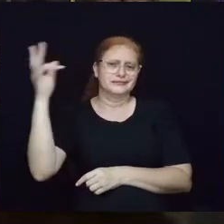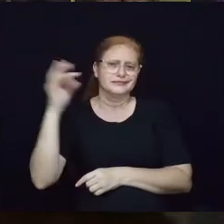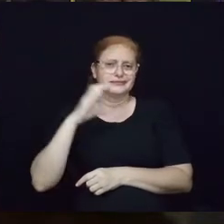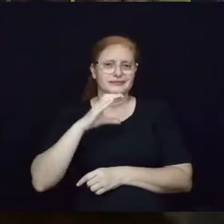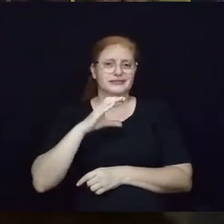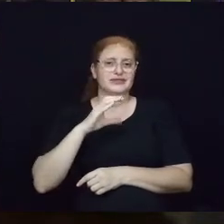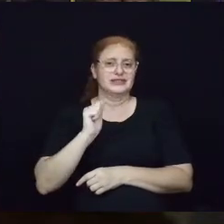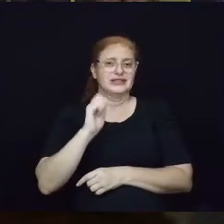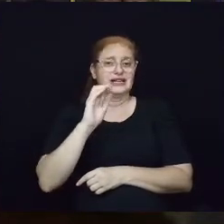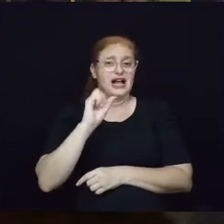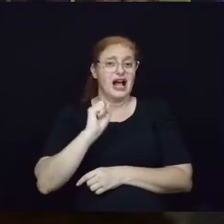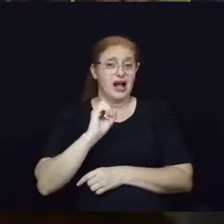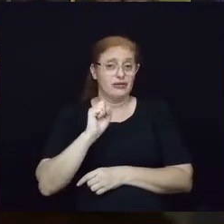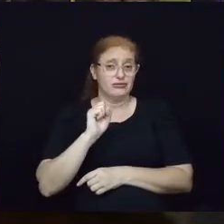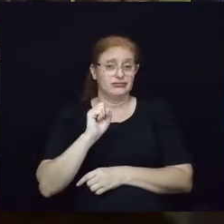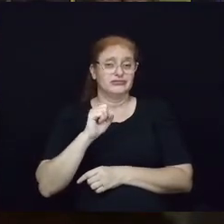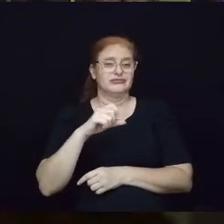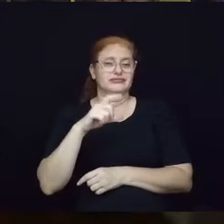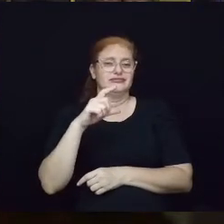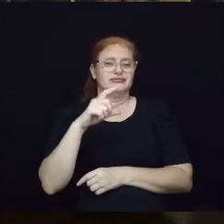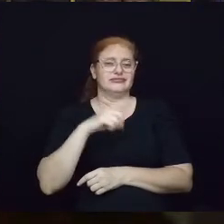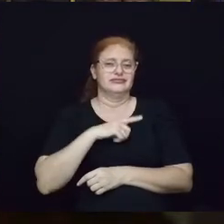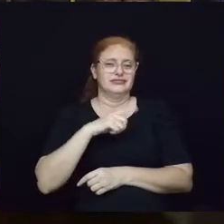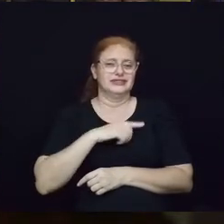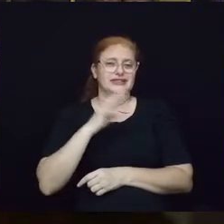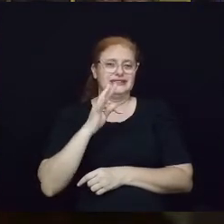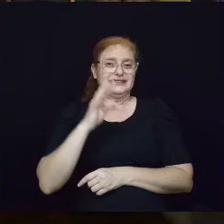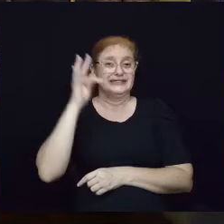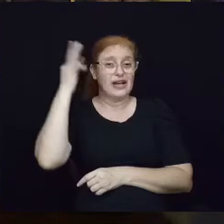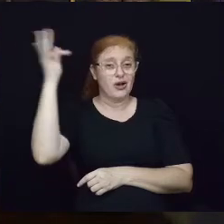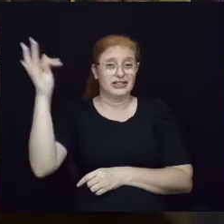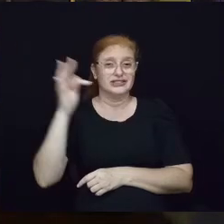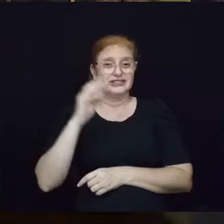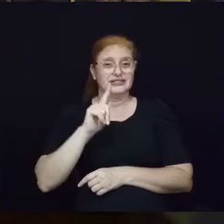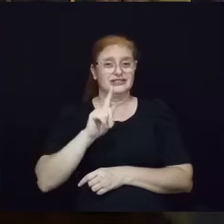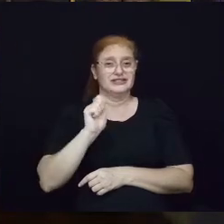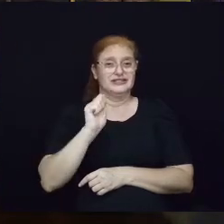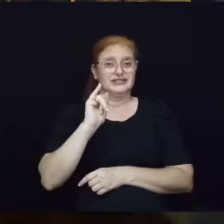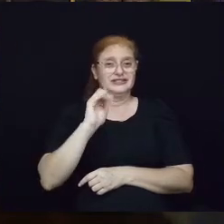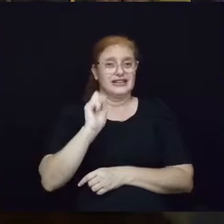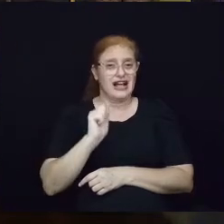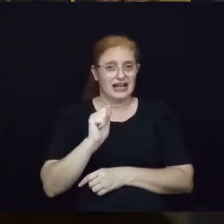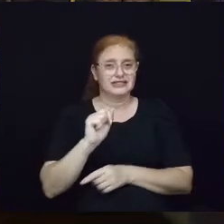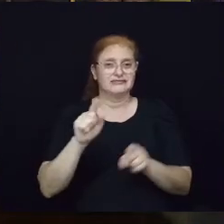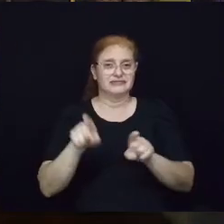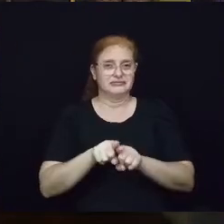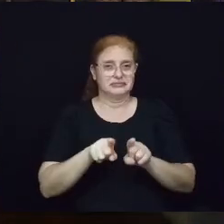antes disso a teoria de Gaia.